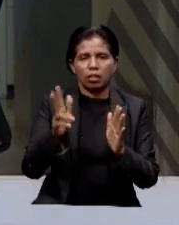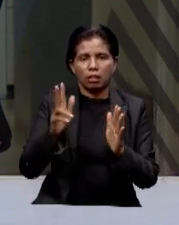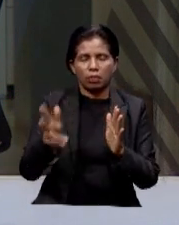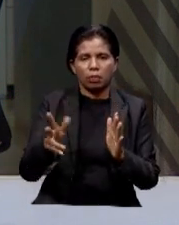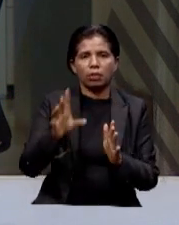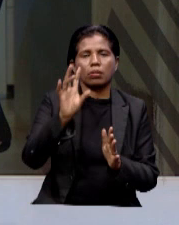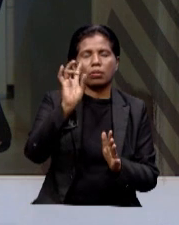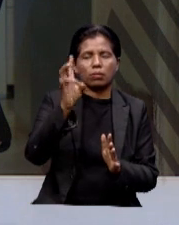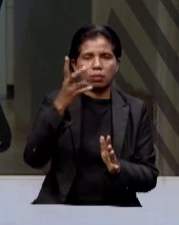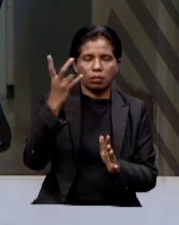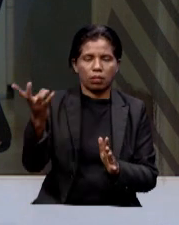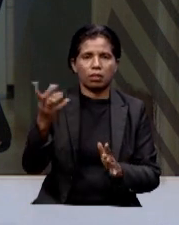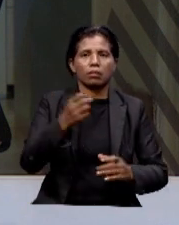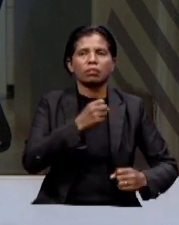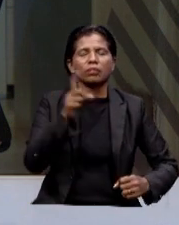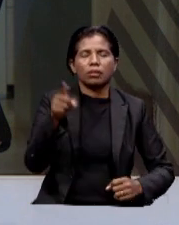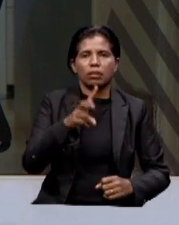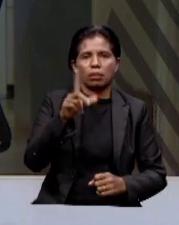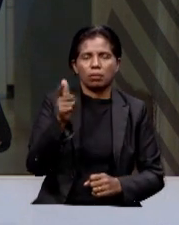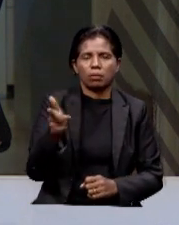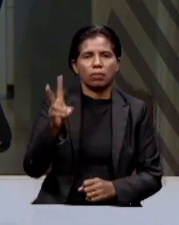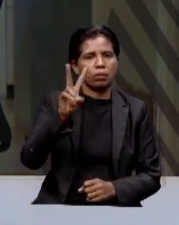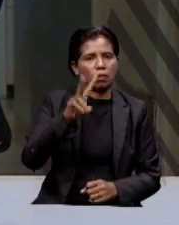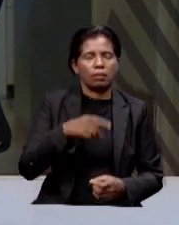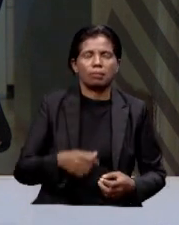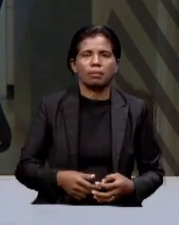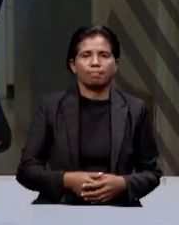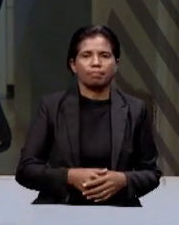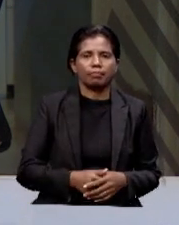hitu, barari un rua nulu resing rua.